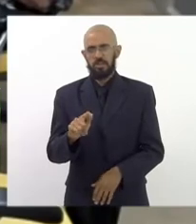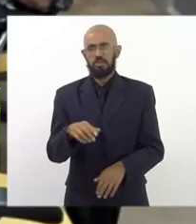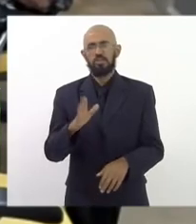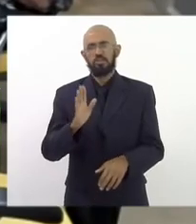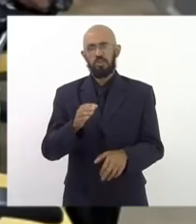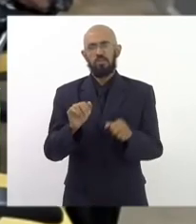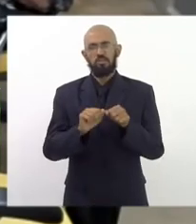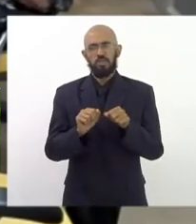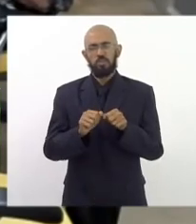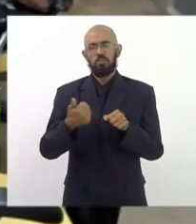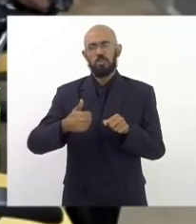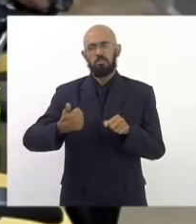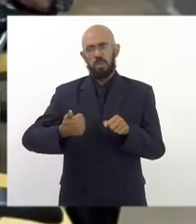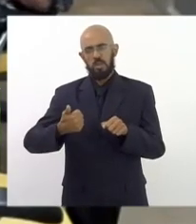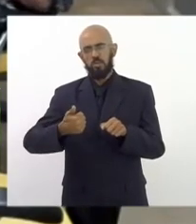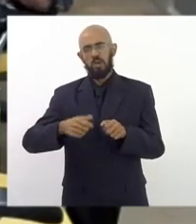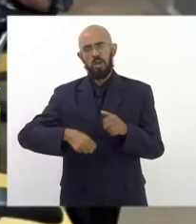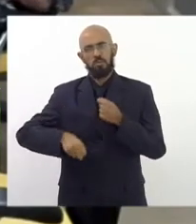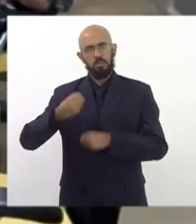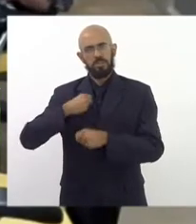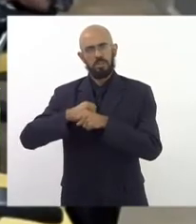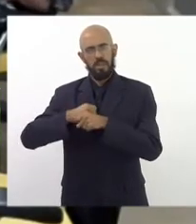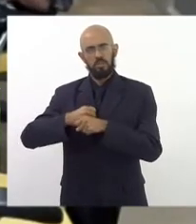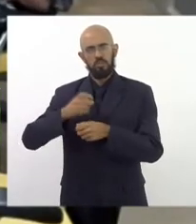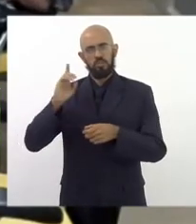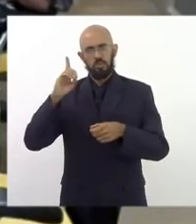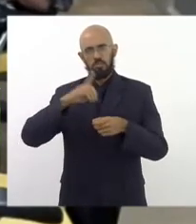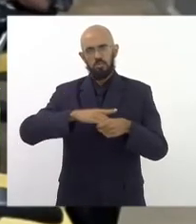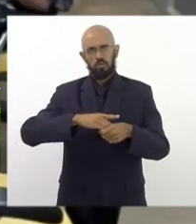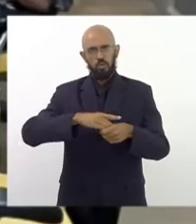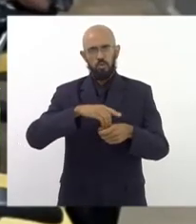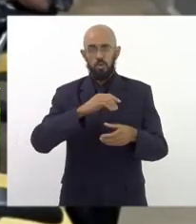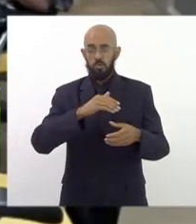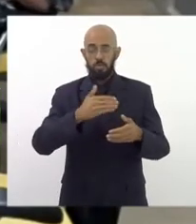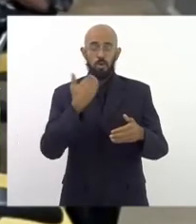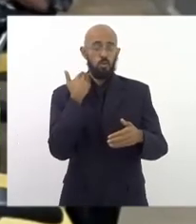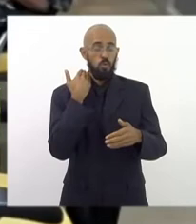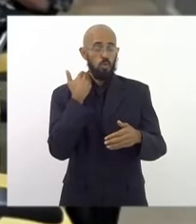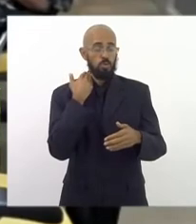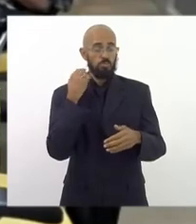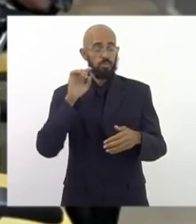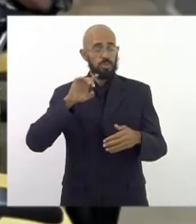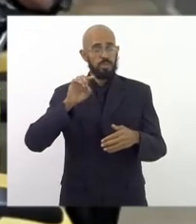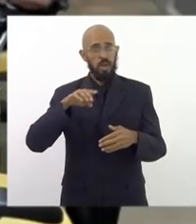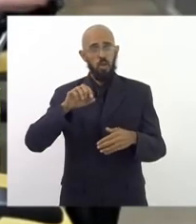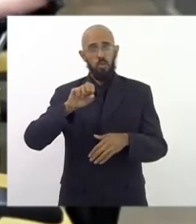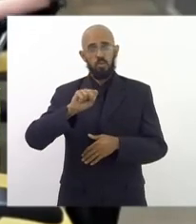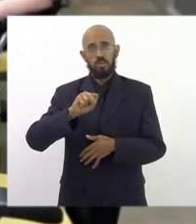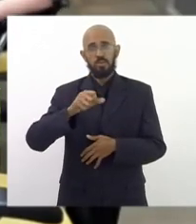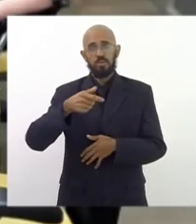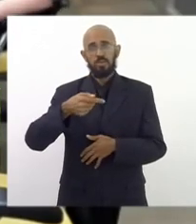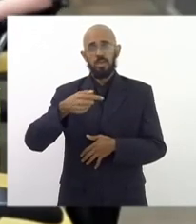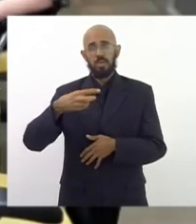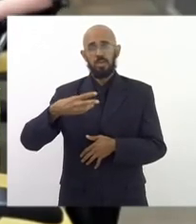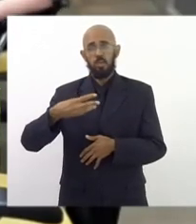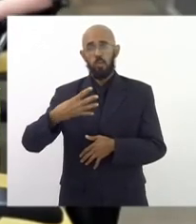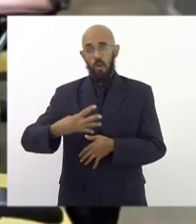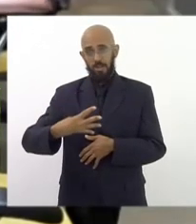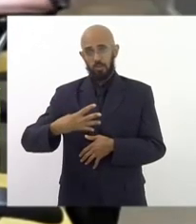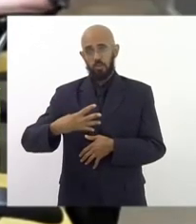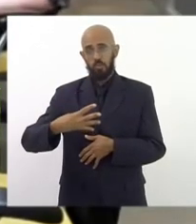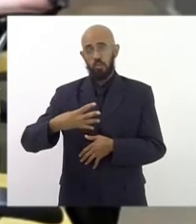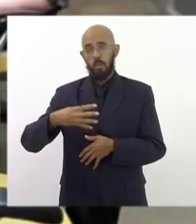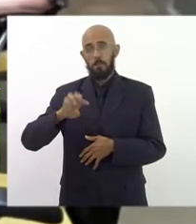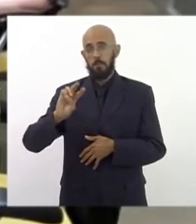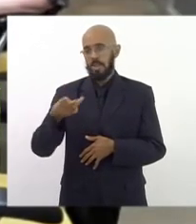o ano passado nós depositamos numa conta específica da Secretaria de Educação 874 milhões de reais